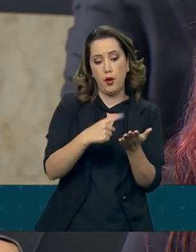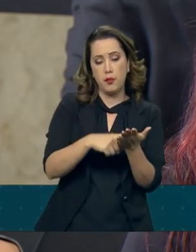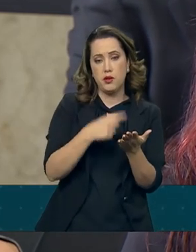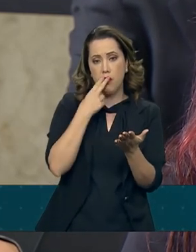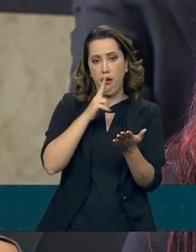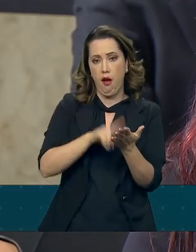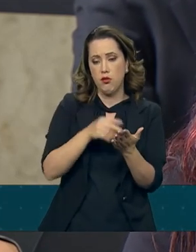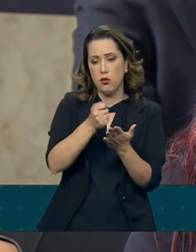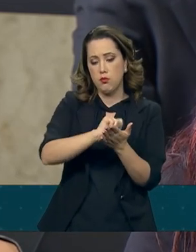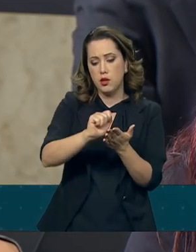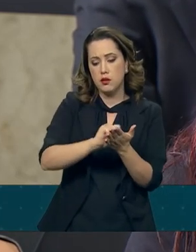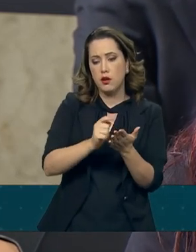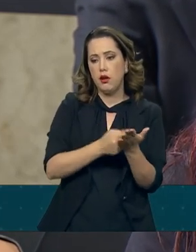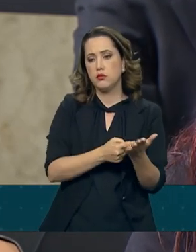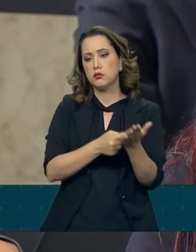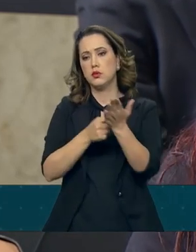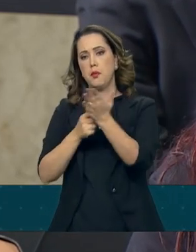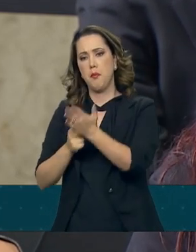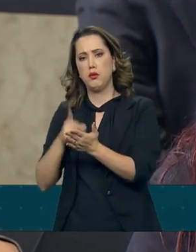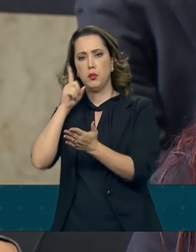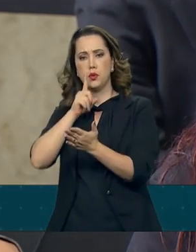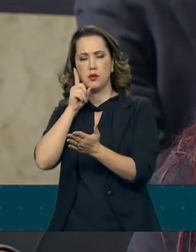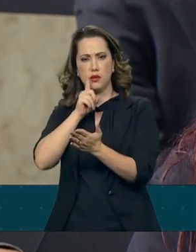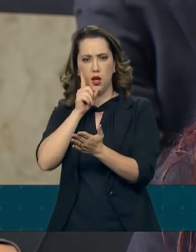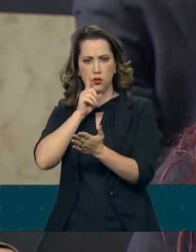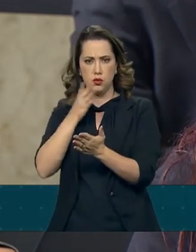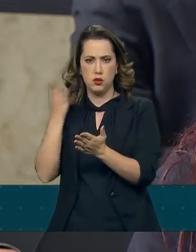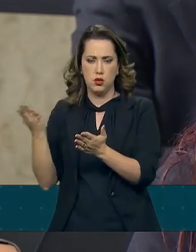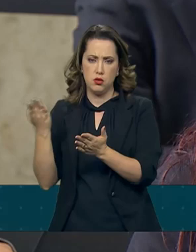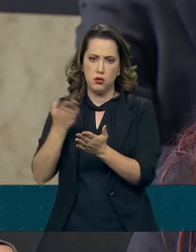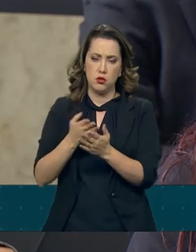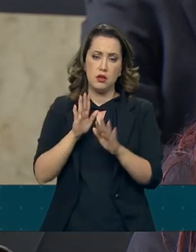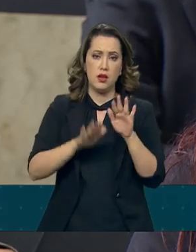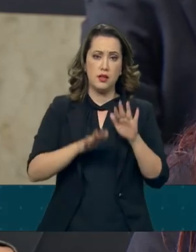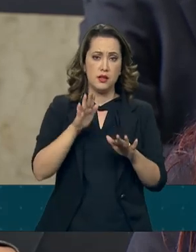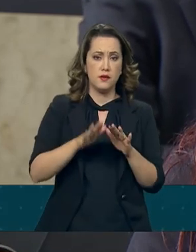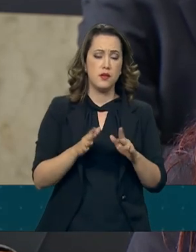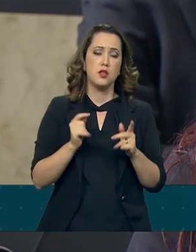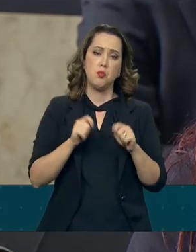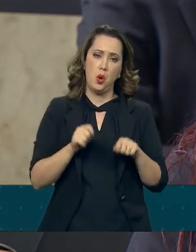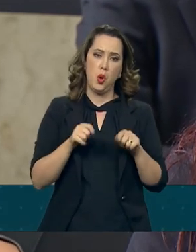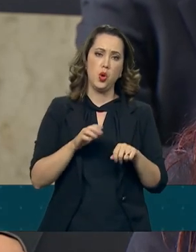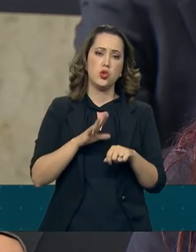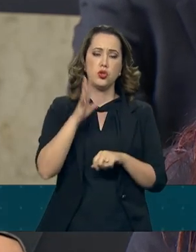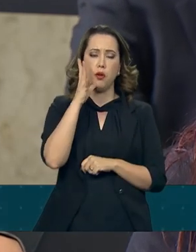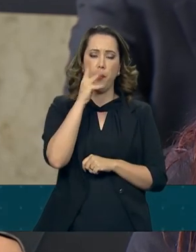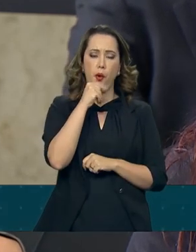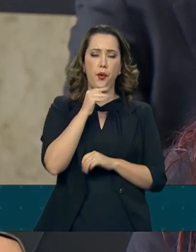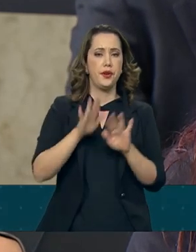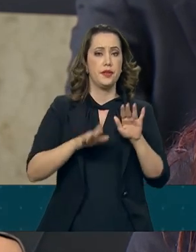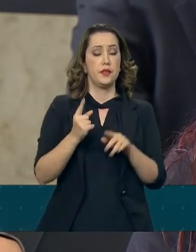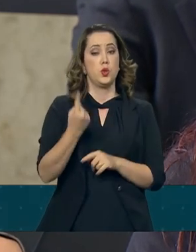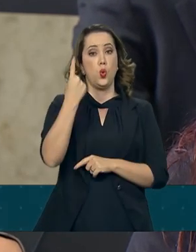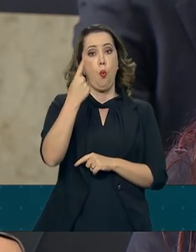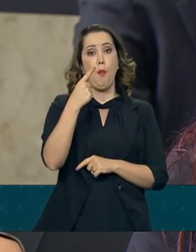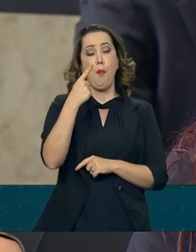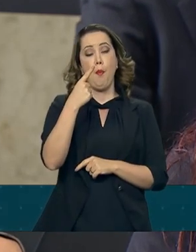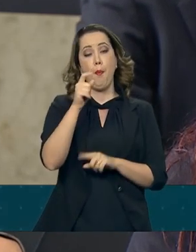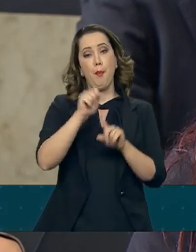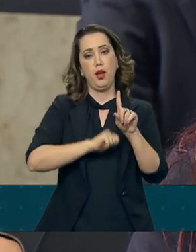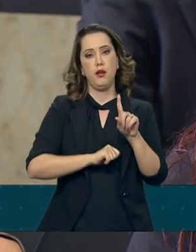ao deputado bolsonaro que existe um prazo aí que em alguns pedidos podem demorar até um mês mais ou menos pro governo estrangeiro